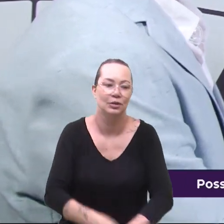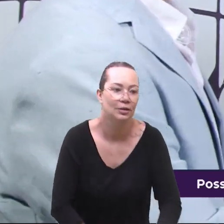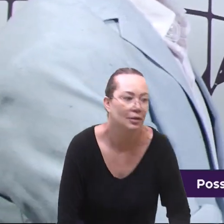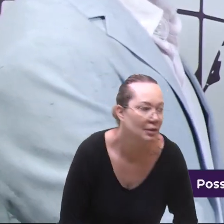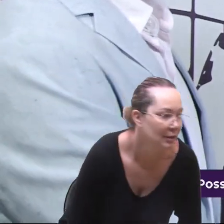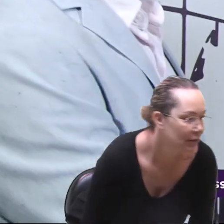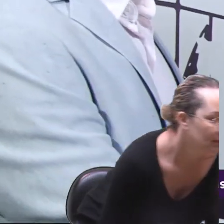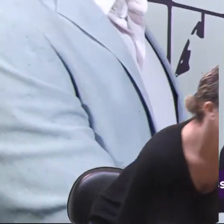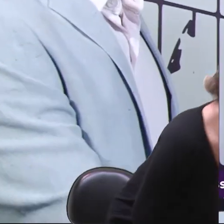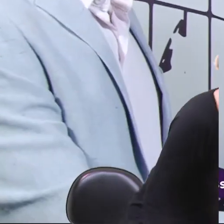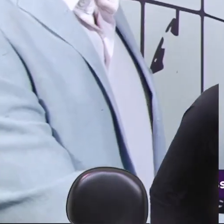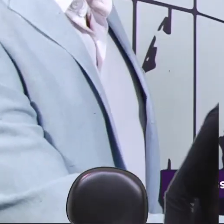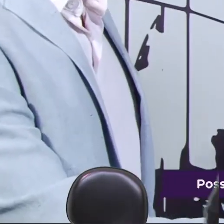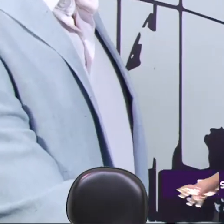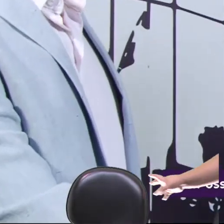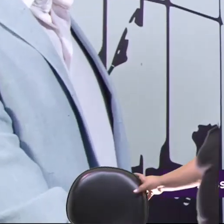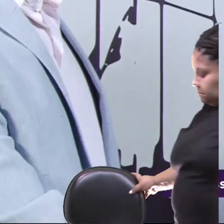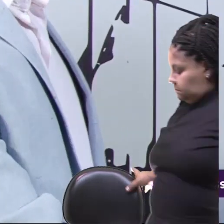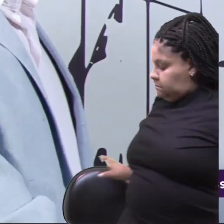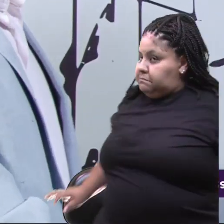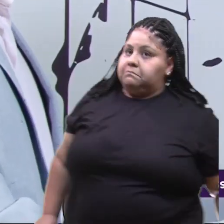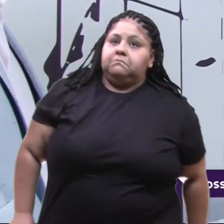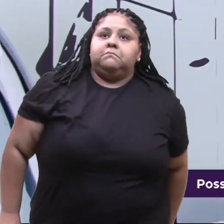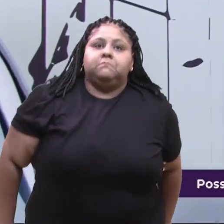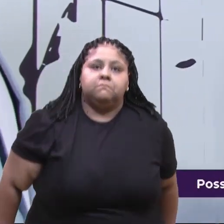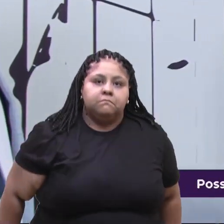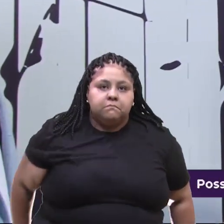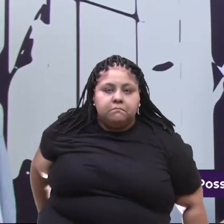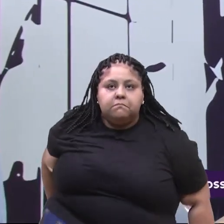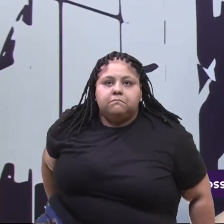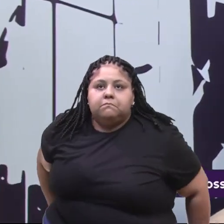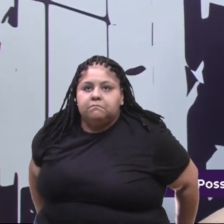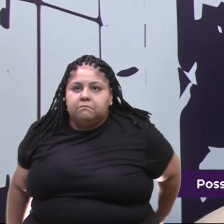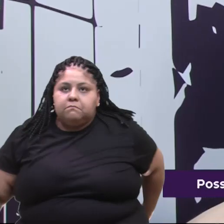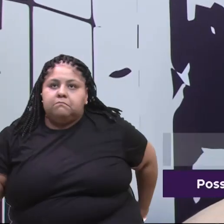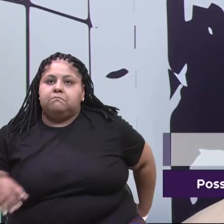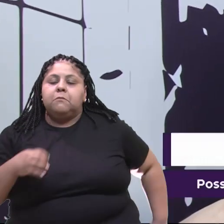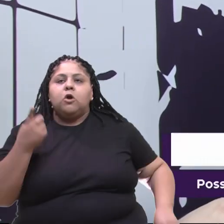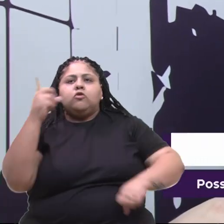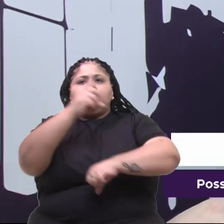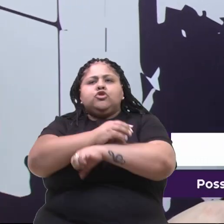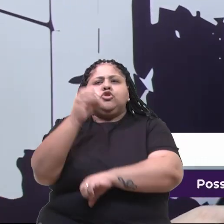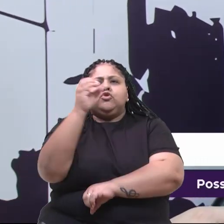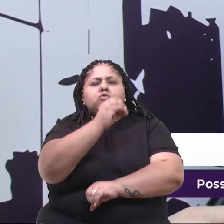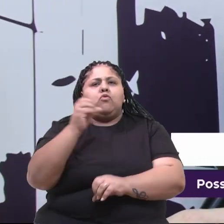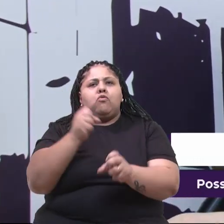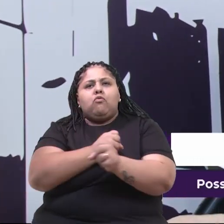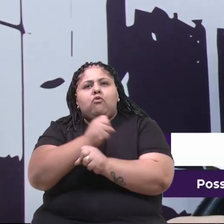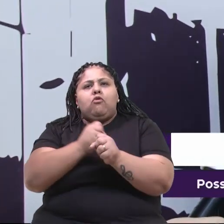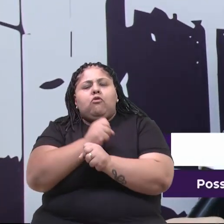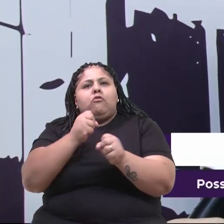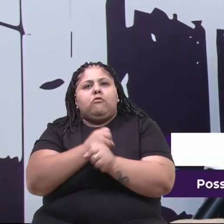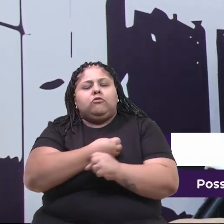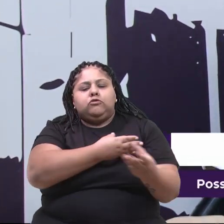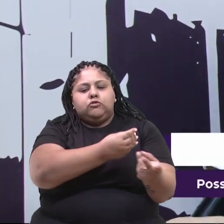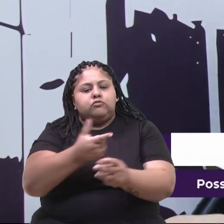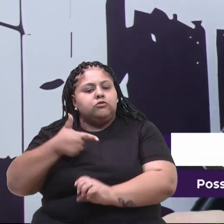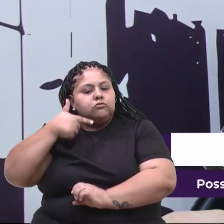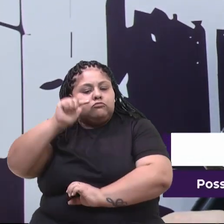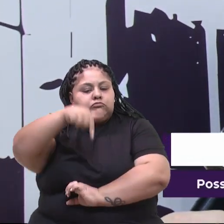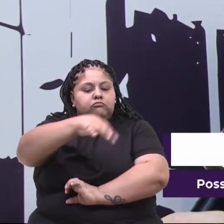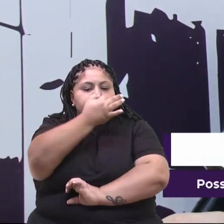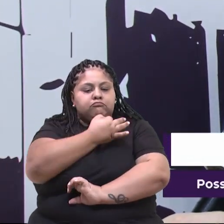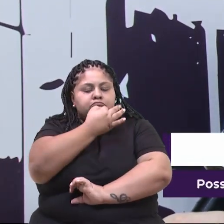Bom dia, primeiramente um ótimo 2024 para vocês, para todos nós, que nós tenhamos um ano muito profícuo e de muitas conquistas para Caxias do